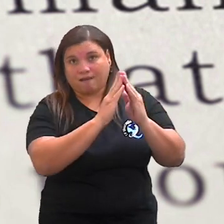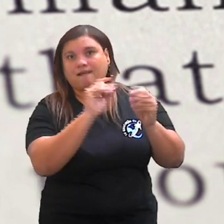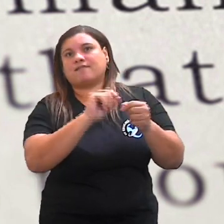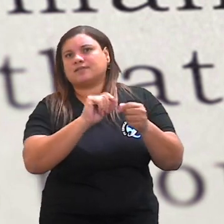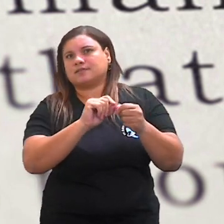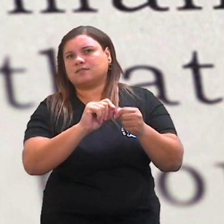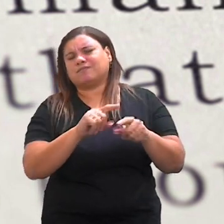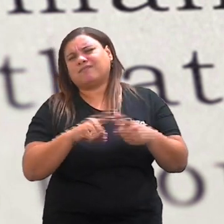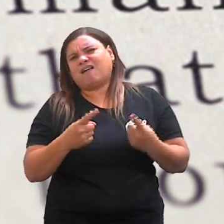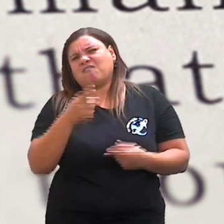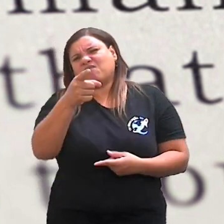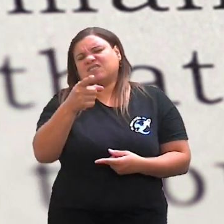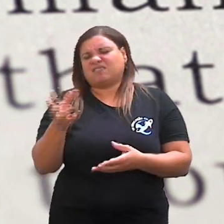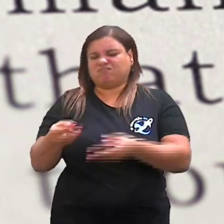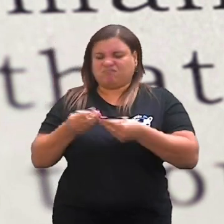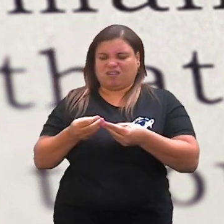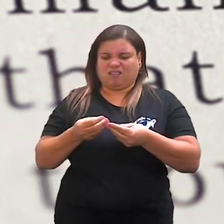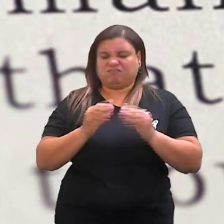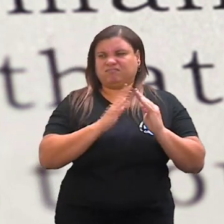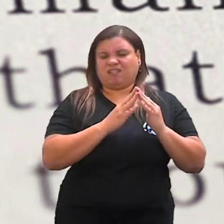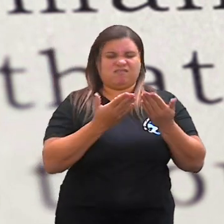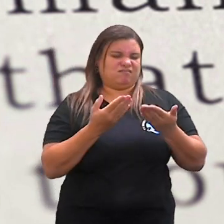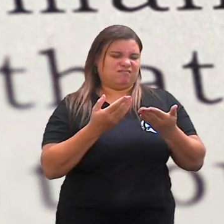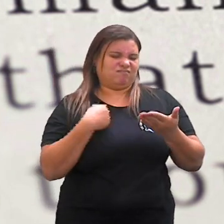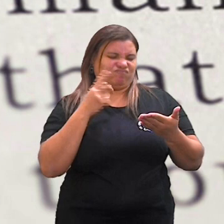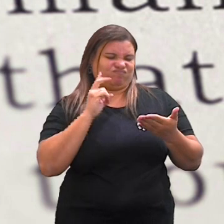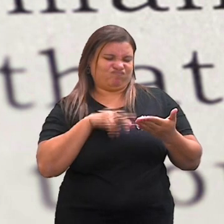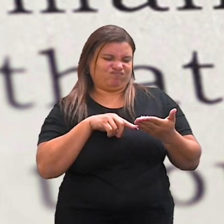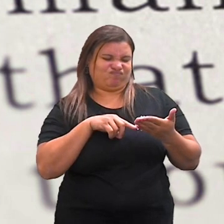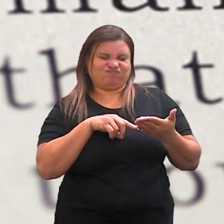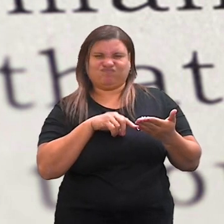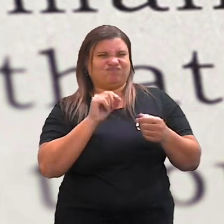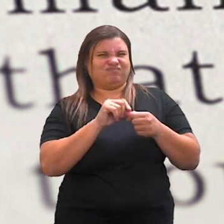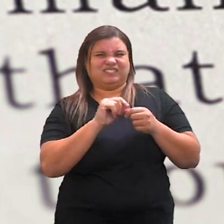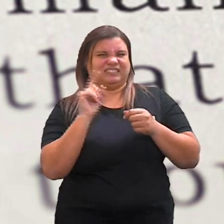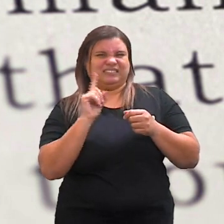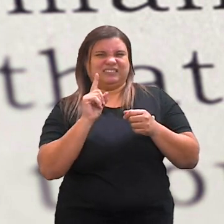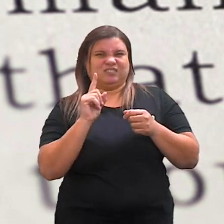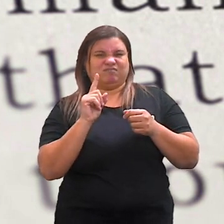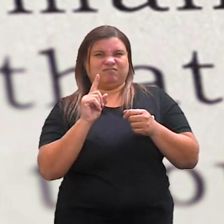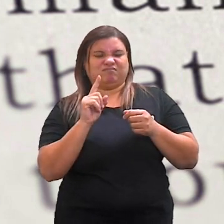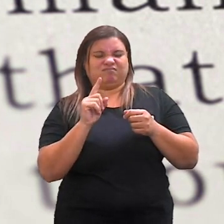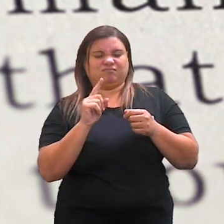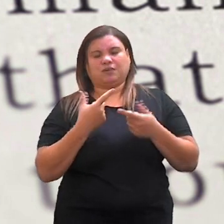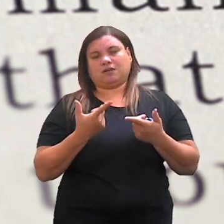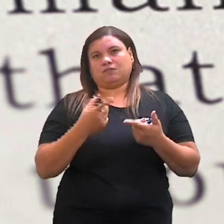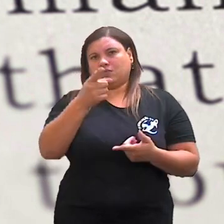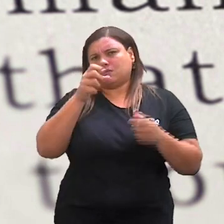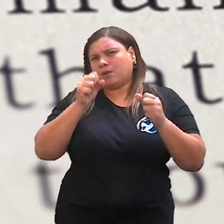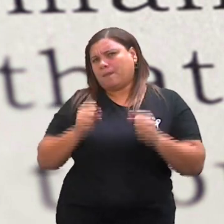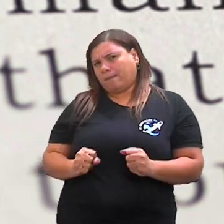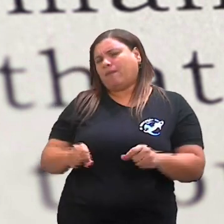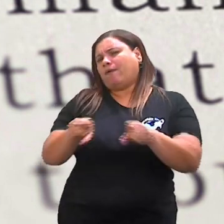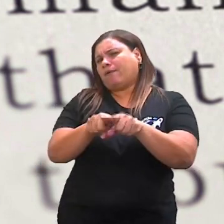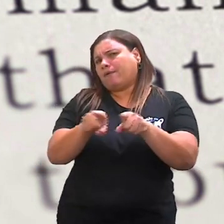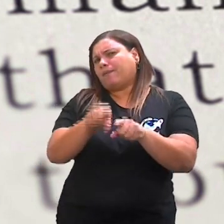fazer? Pedir ao colega a atividade para copiar ou deixar de ir ao recreio ou conversar com os